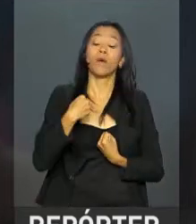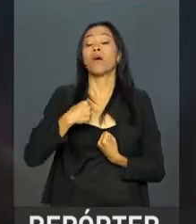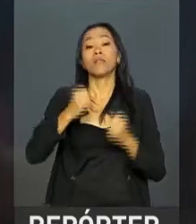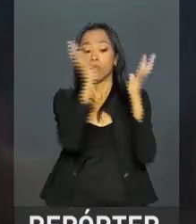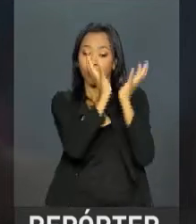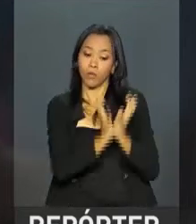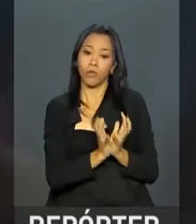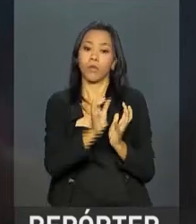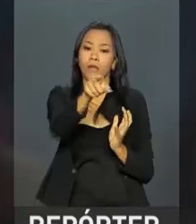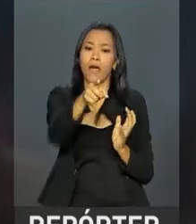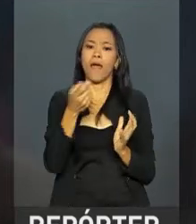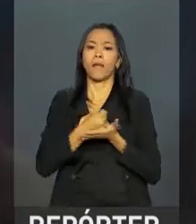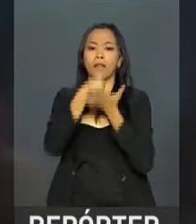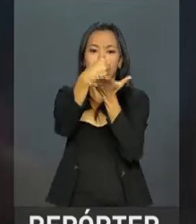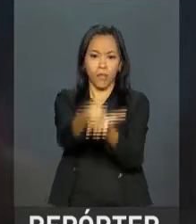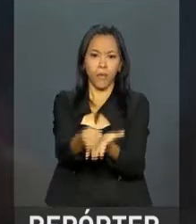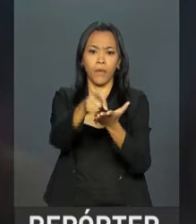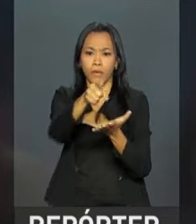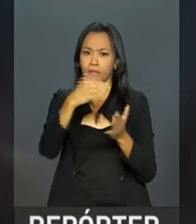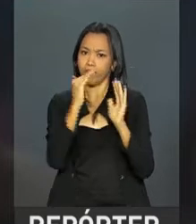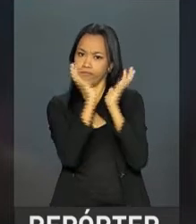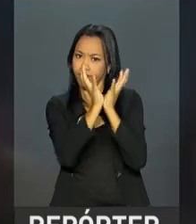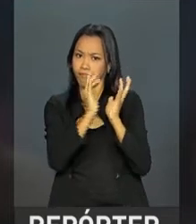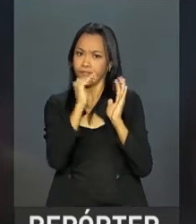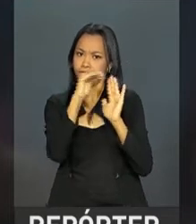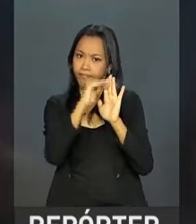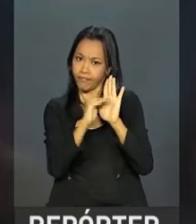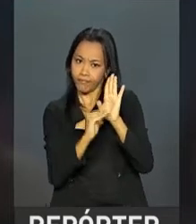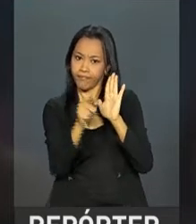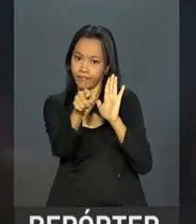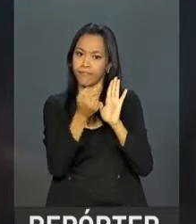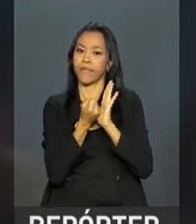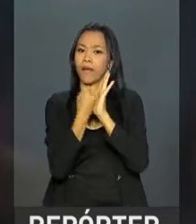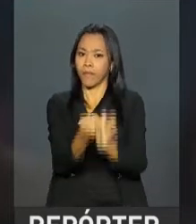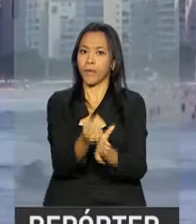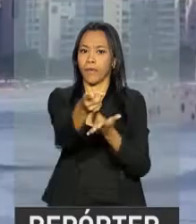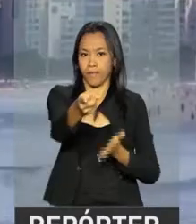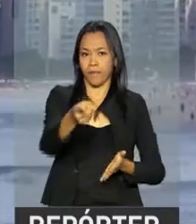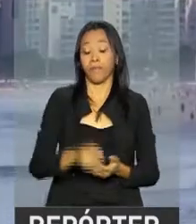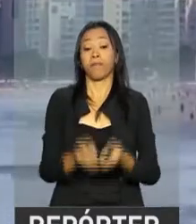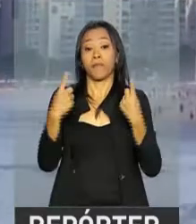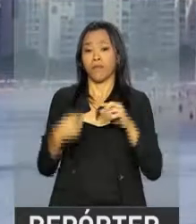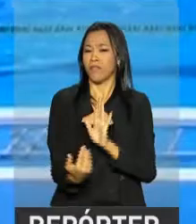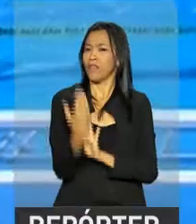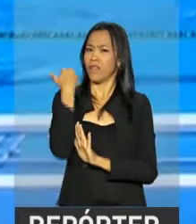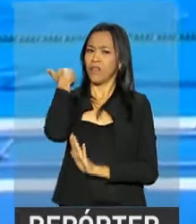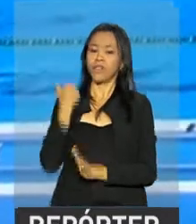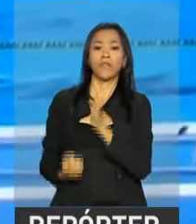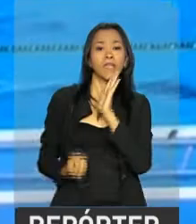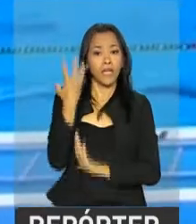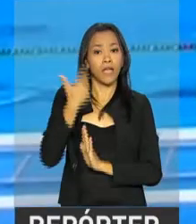as categorias de base, estudantil, nacional, internacional e olímpica e paralímpica. Desde que foi criado